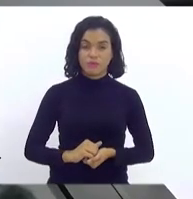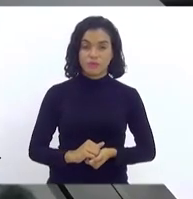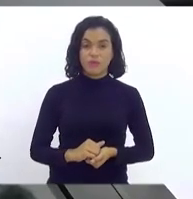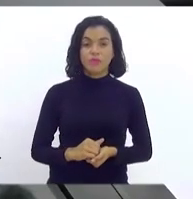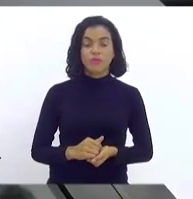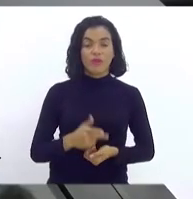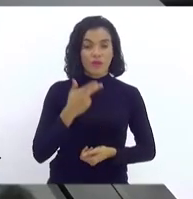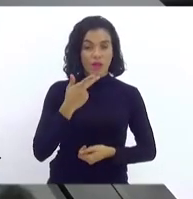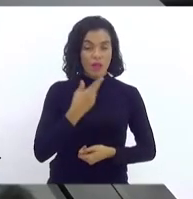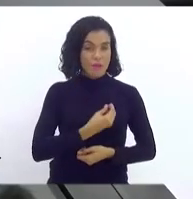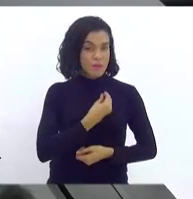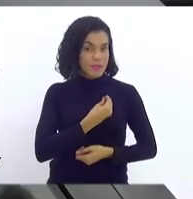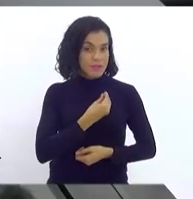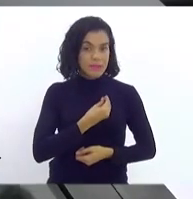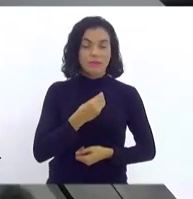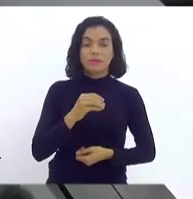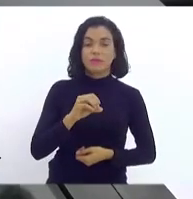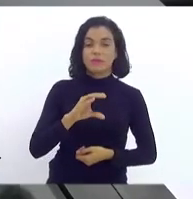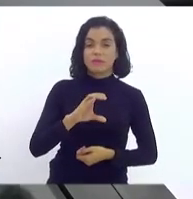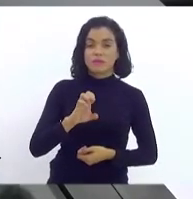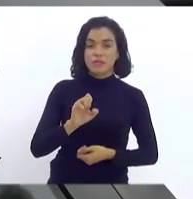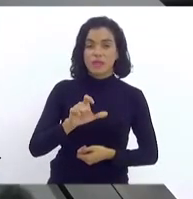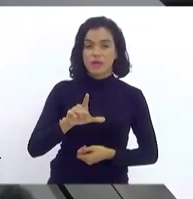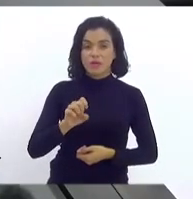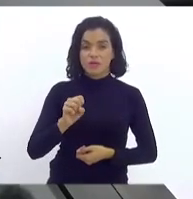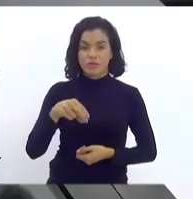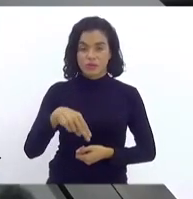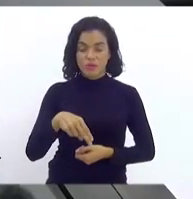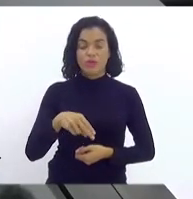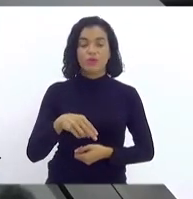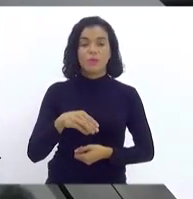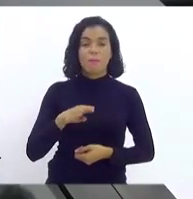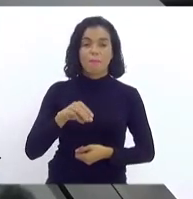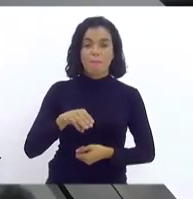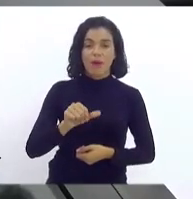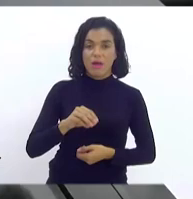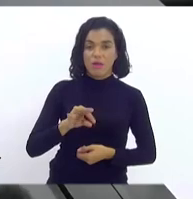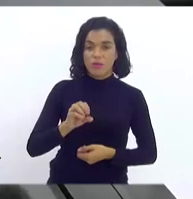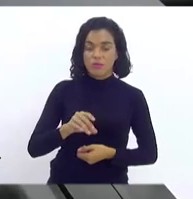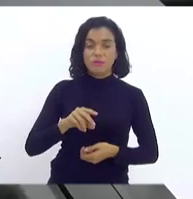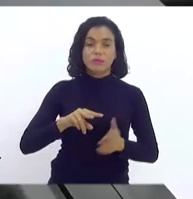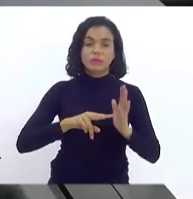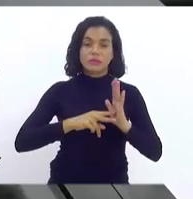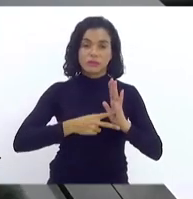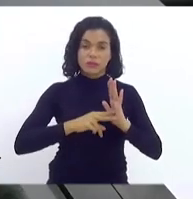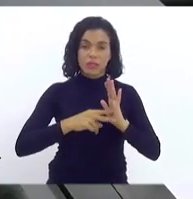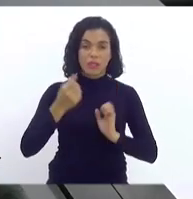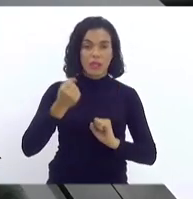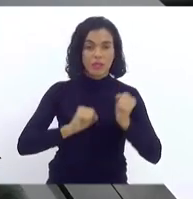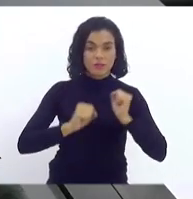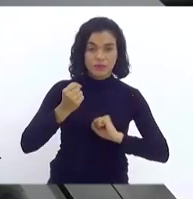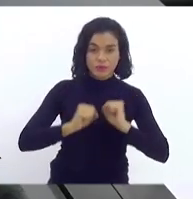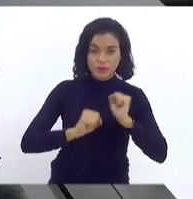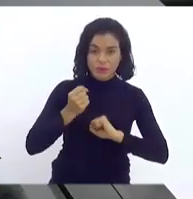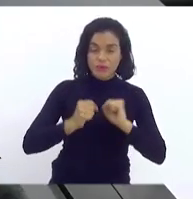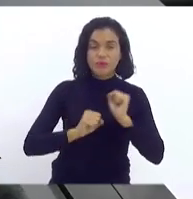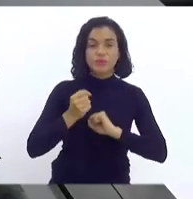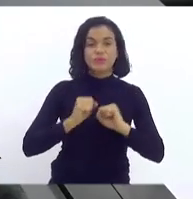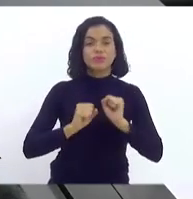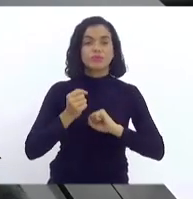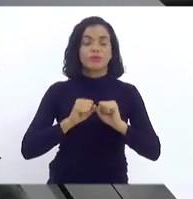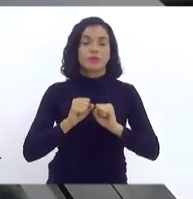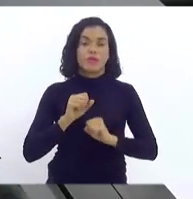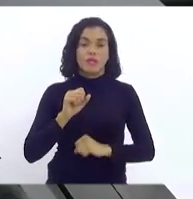Destacar a presença do senhor Celso Matos, presidente do Sindicato da Indústria de Reparação